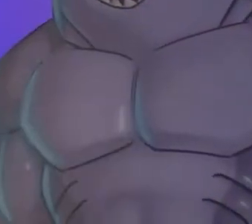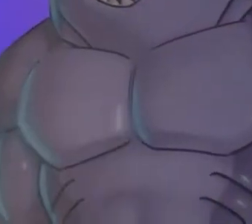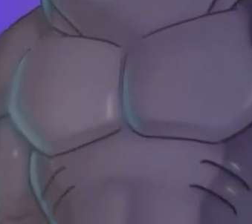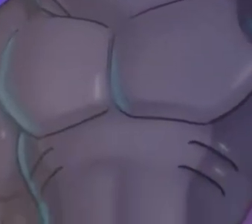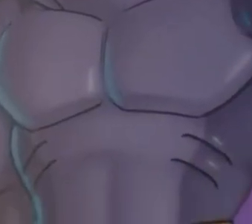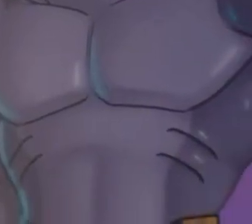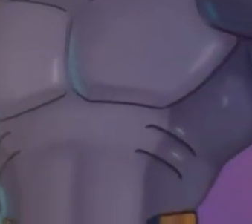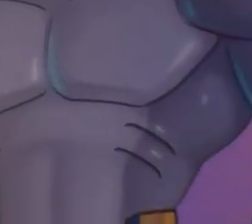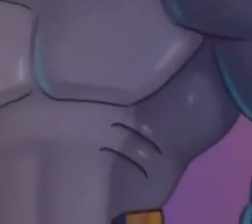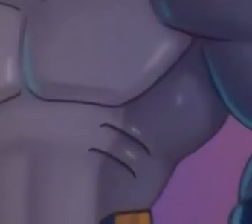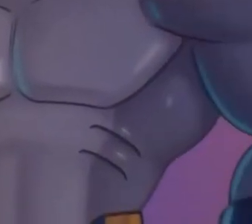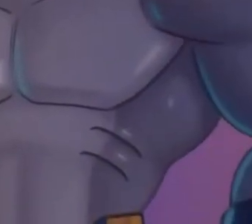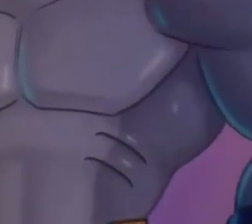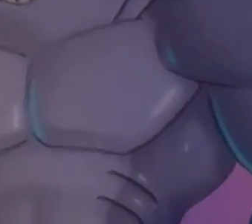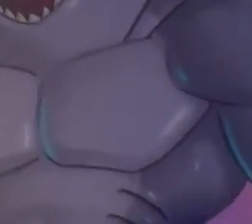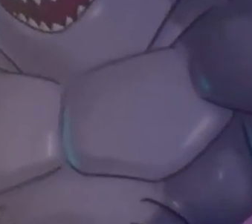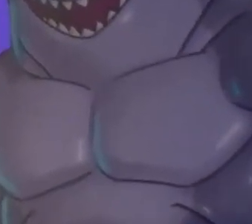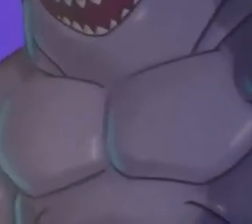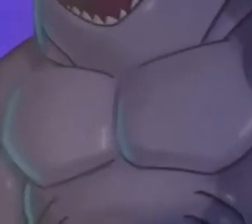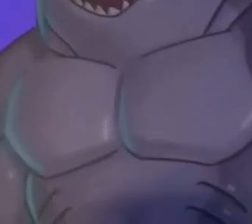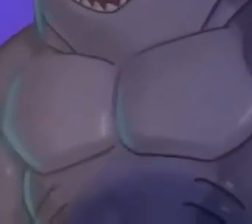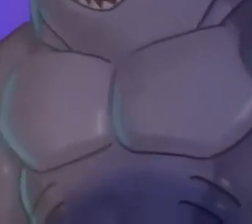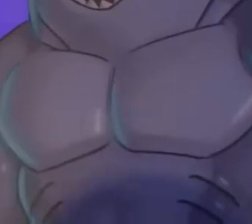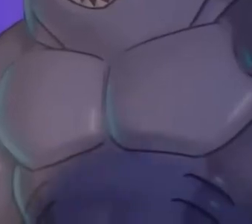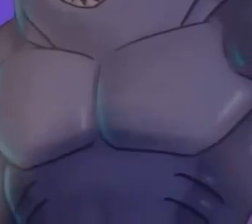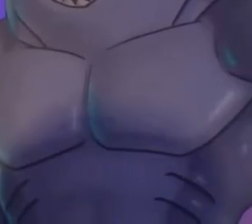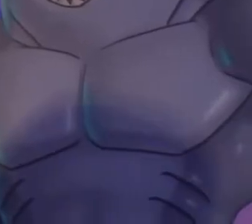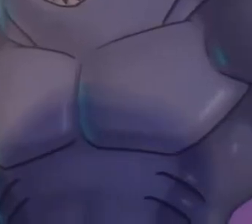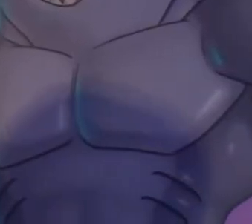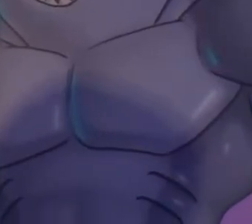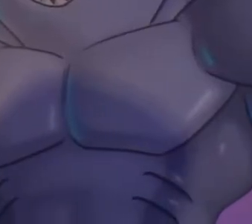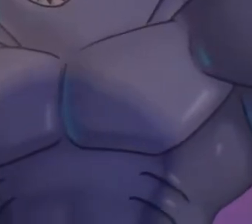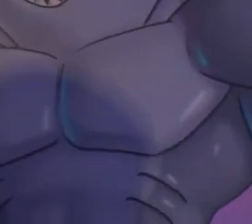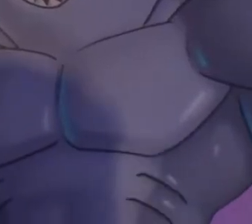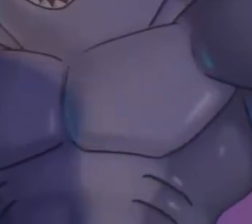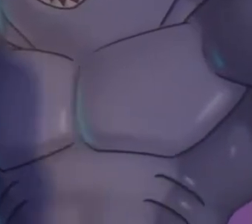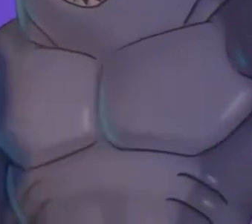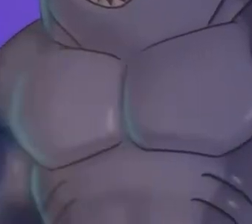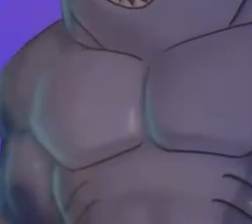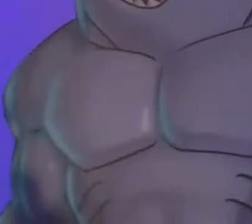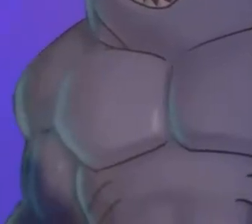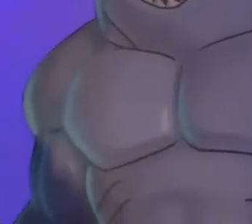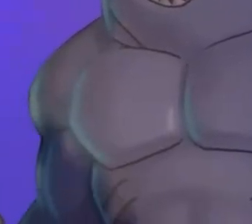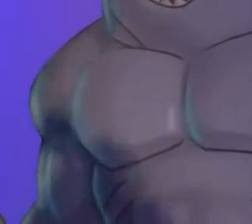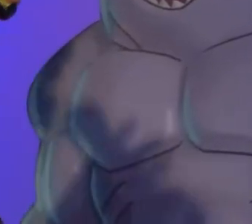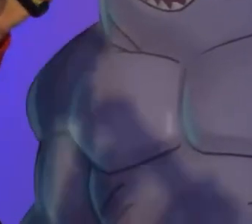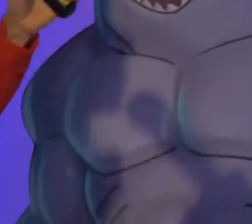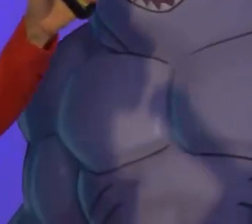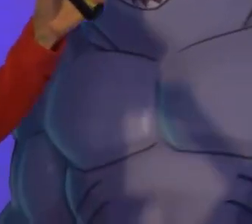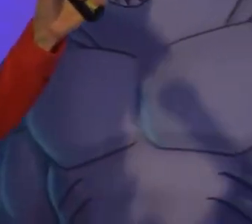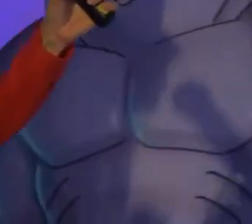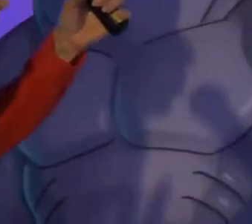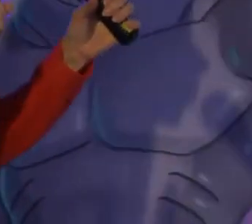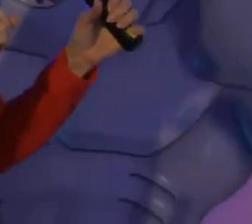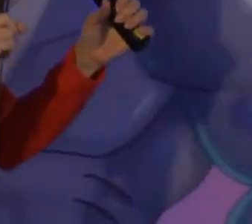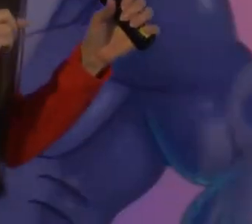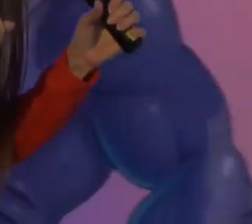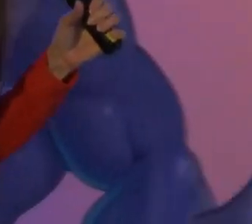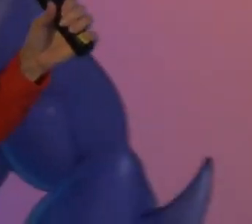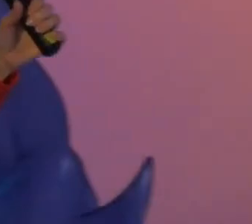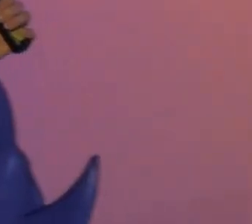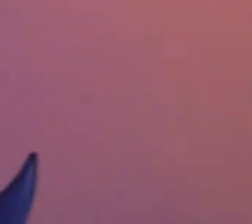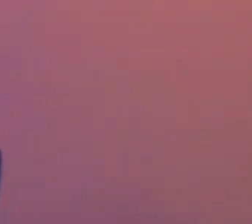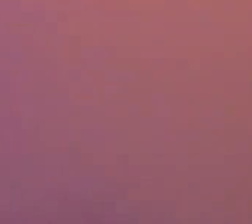muito sério, viu? Sabe o que que nós vamos falar para vocês? Um pouquinho do reino de